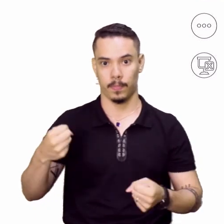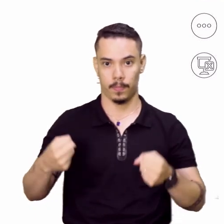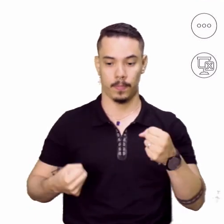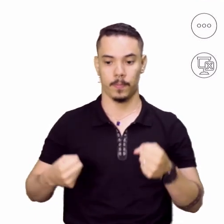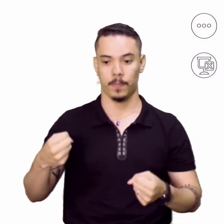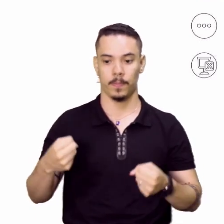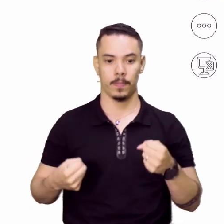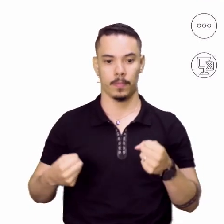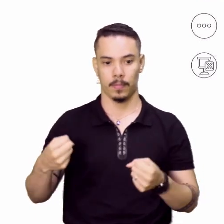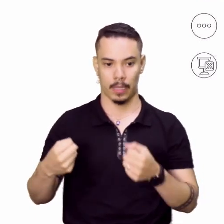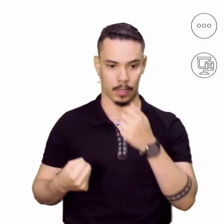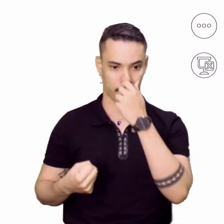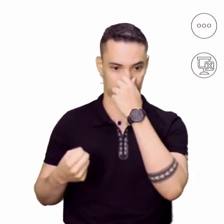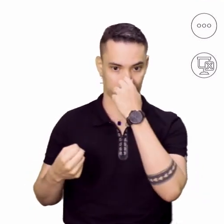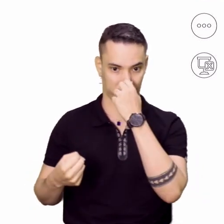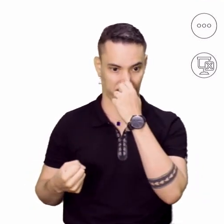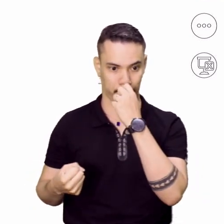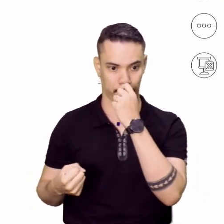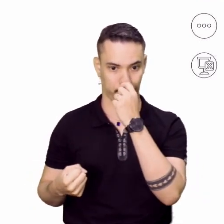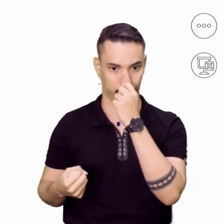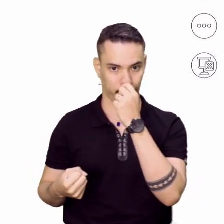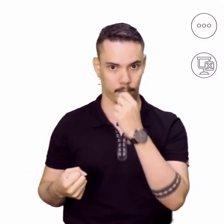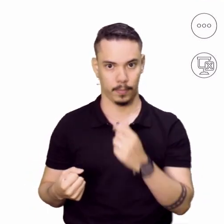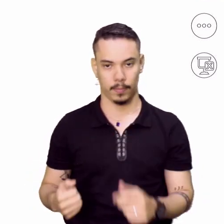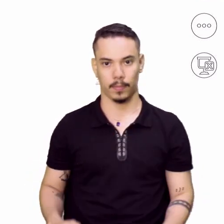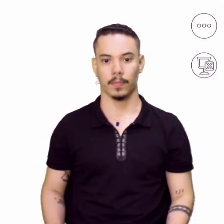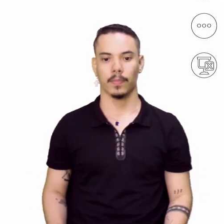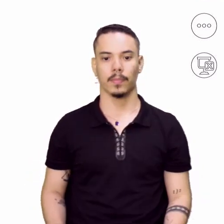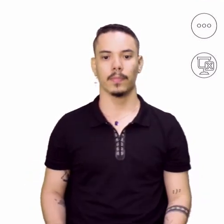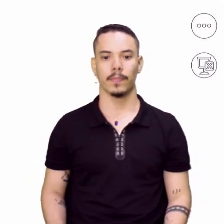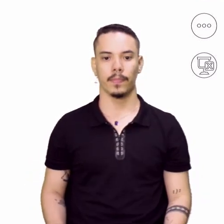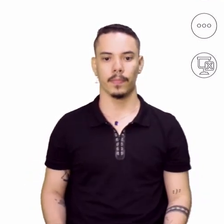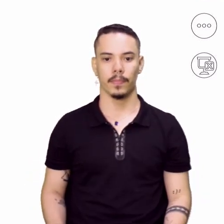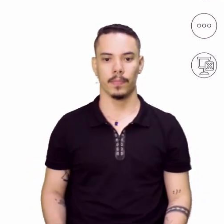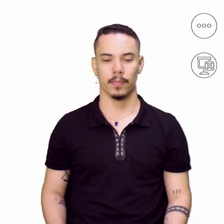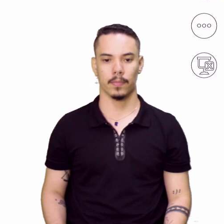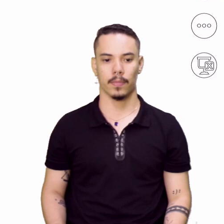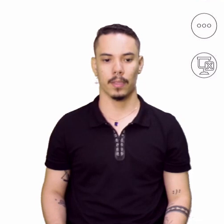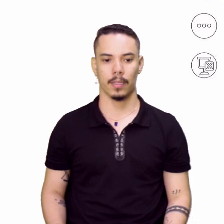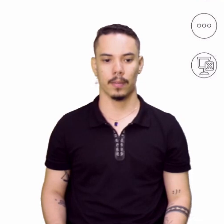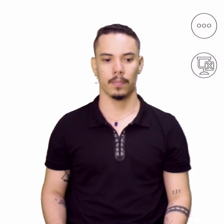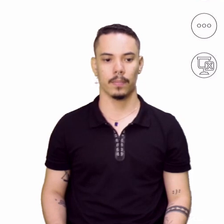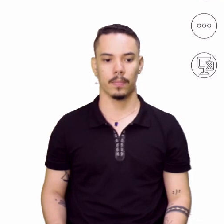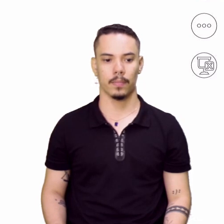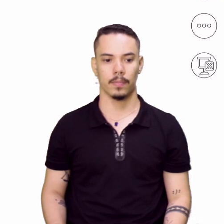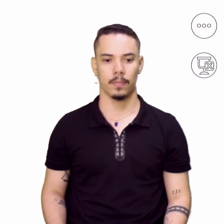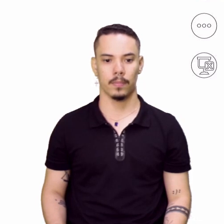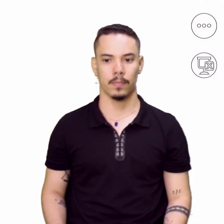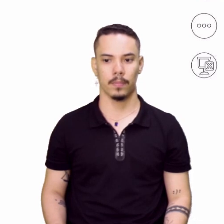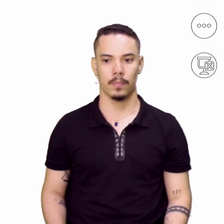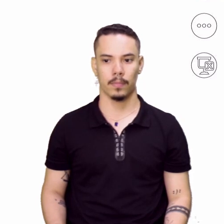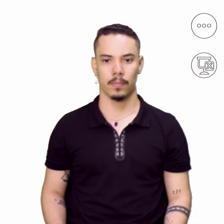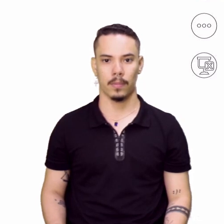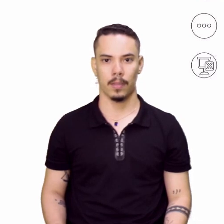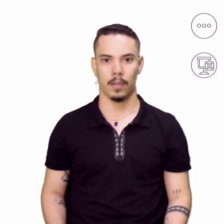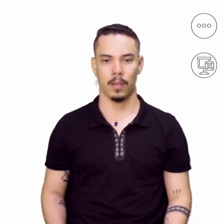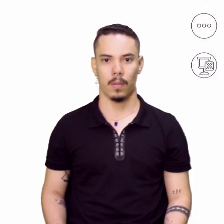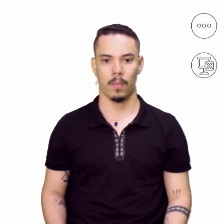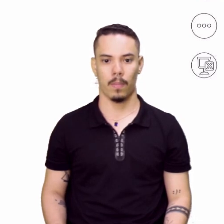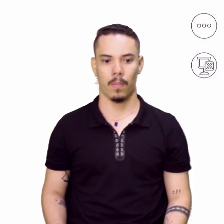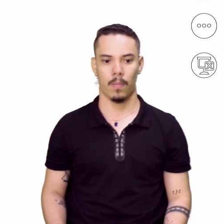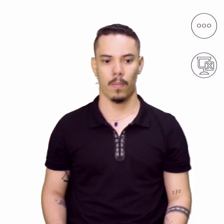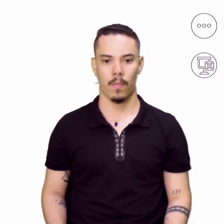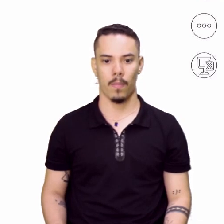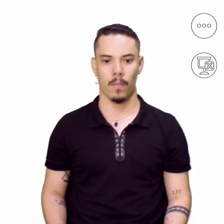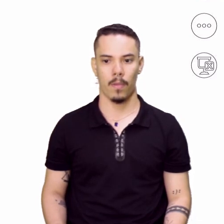drive Eu dirigi ou eu vou dirigir eu prefiro falar Eu dirigi neste caso na próxima aula de futuro eu vou usar mais o eu